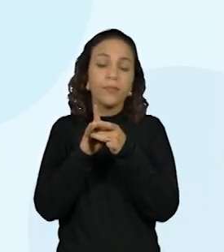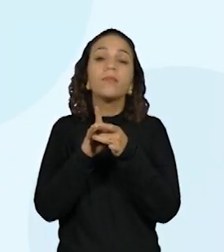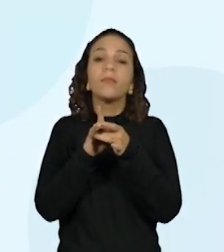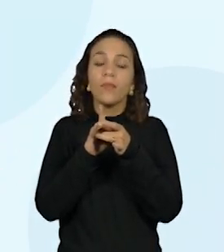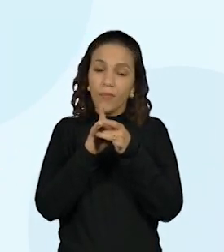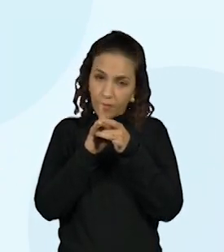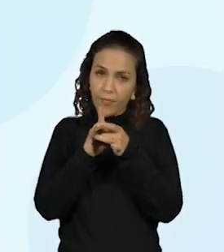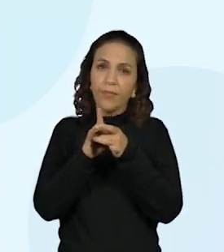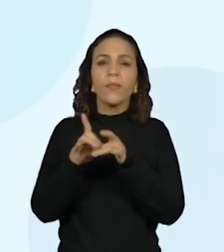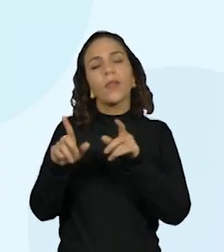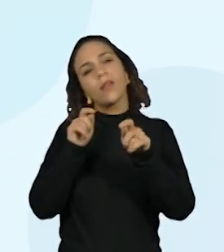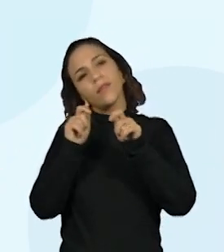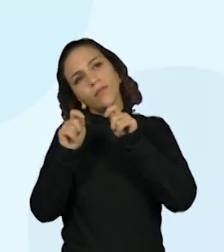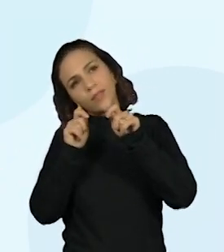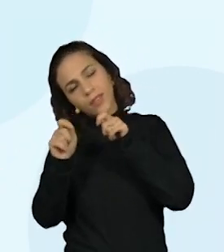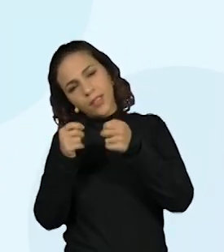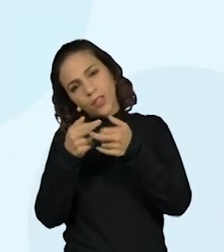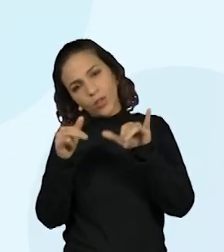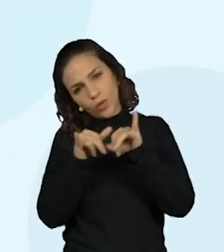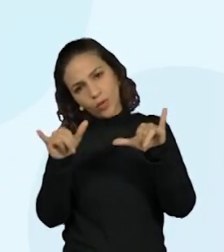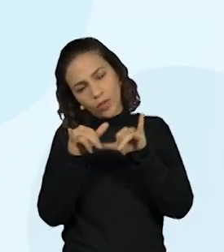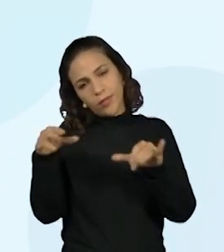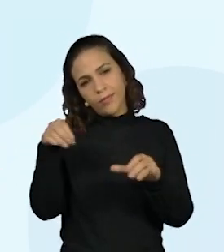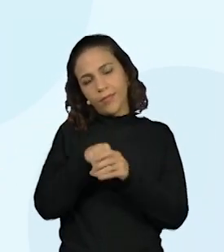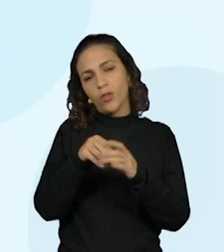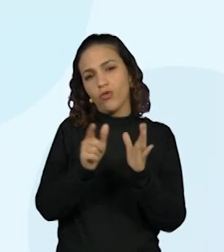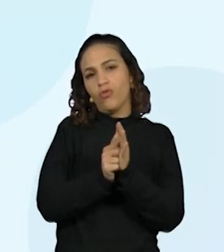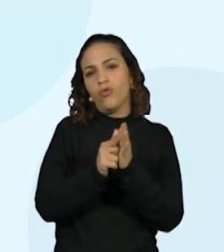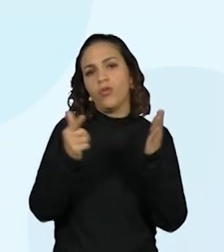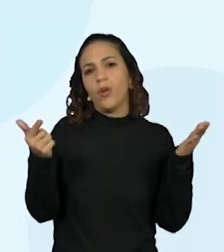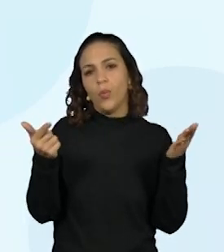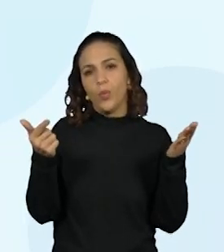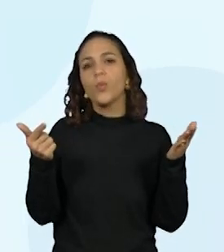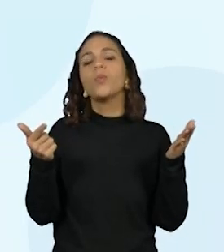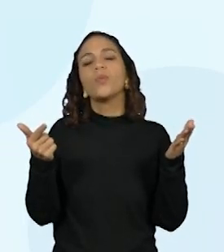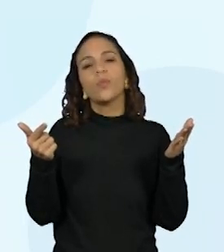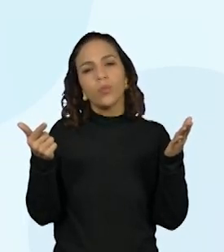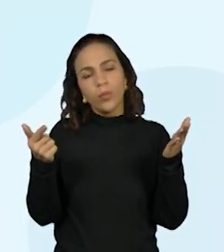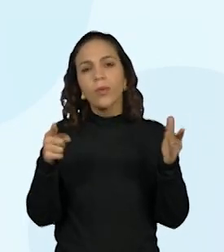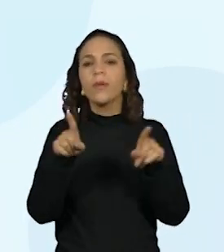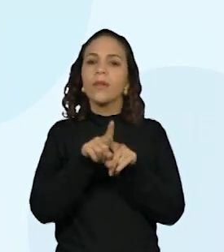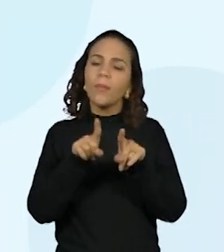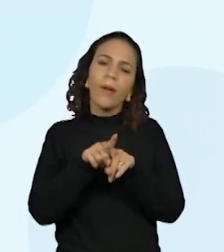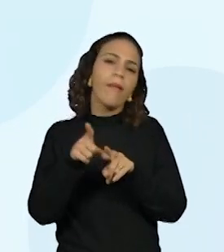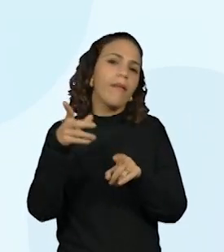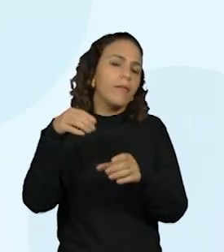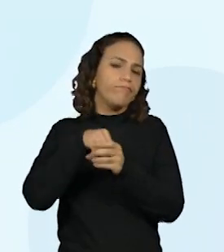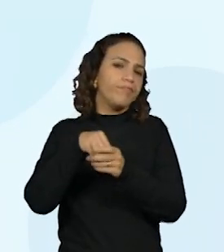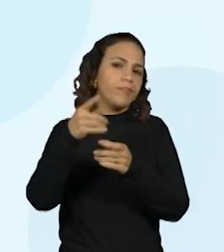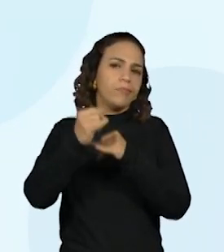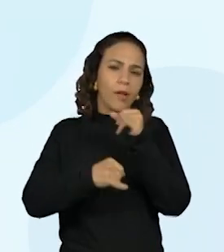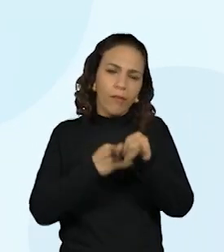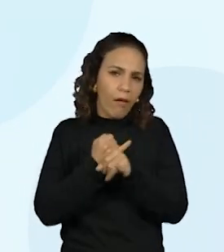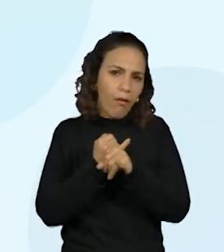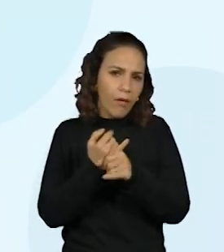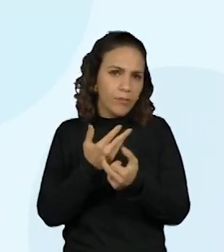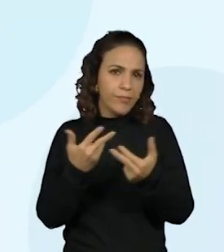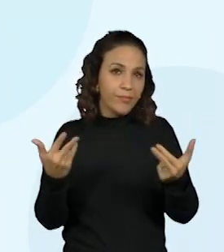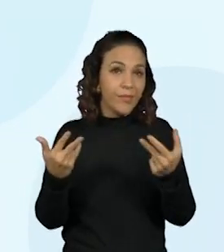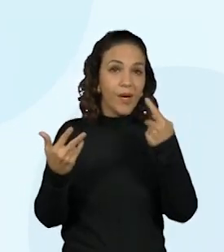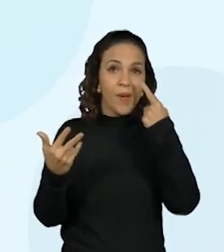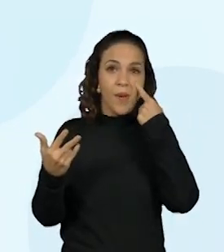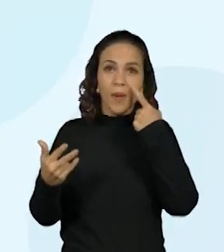Notícias e entrevistas estão no jornal e tem o jornal como seu portador. Observem as